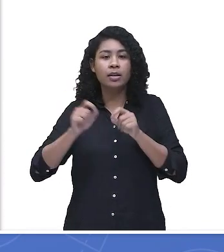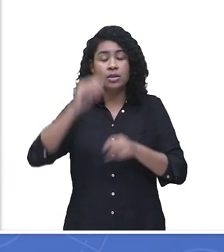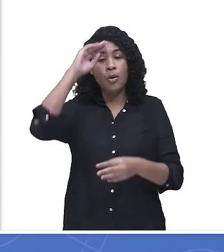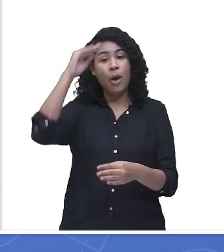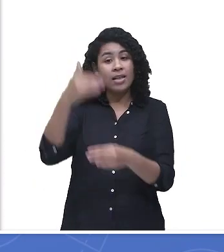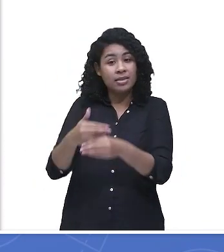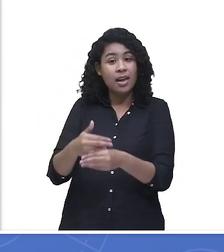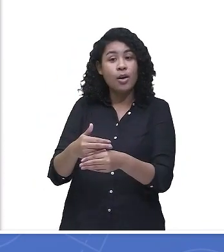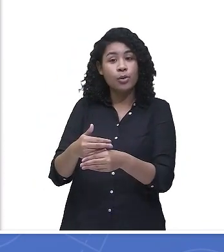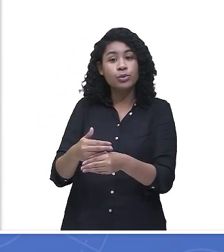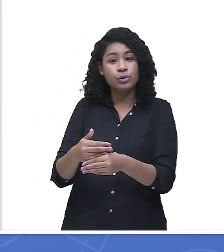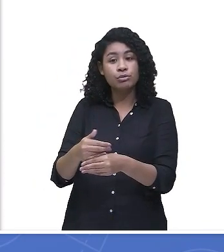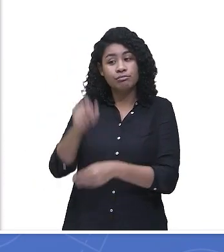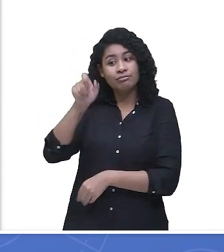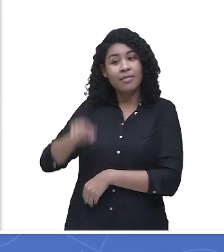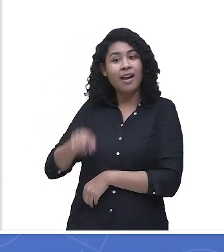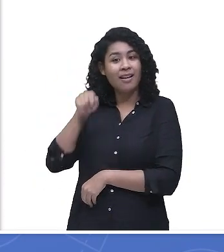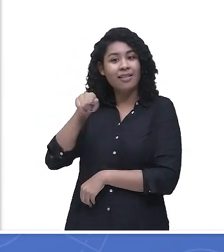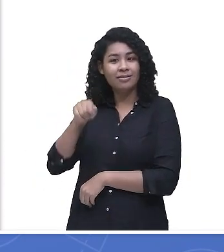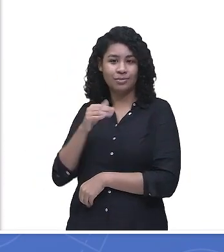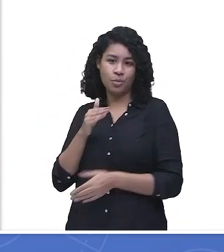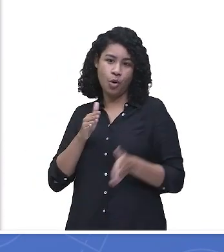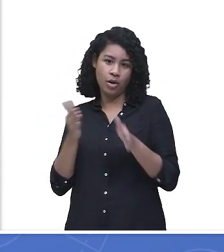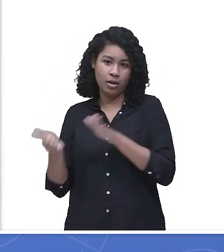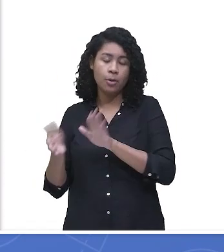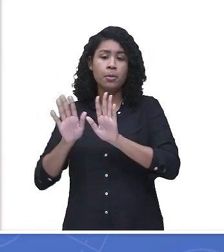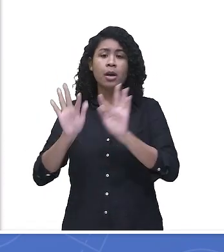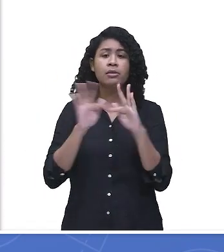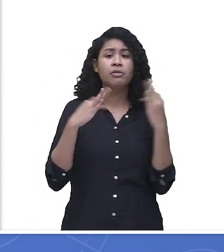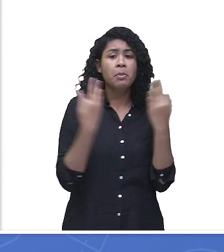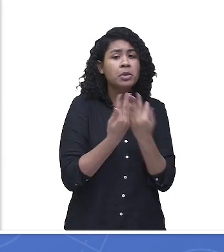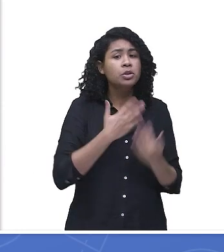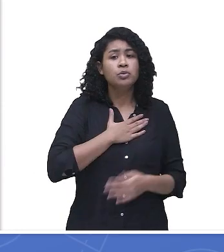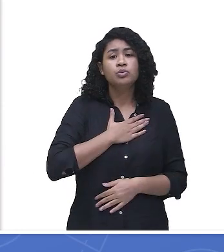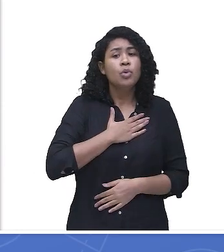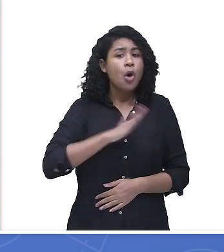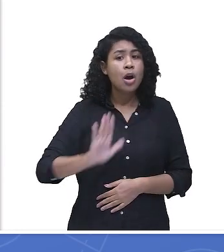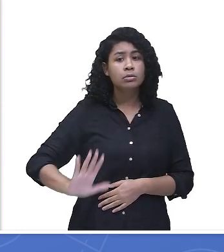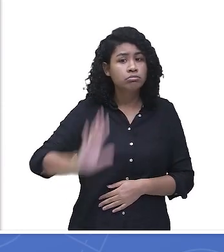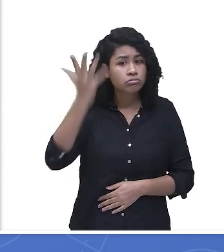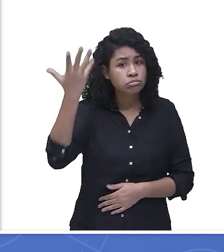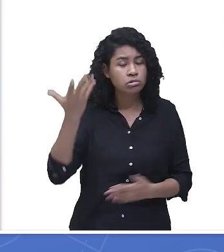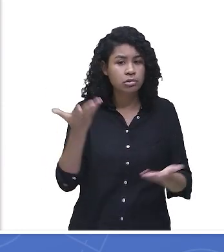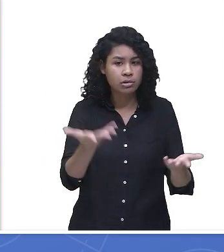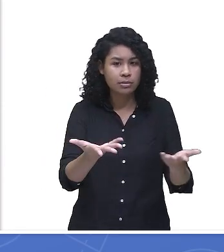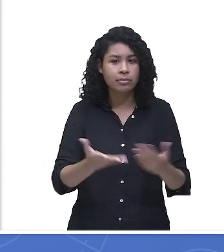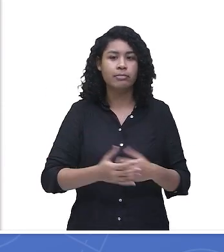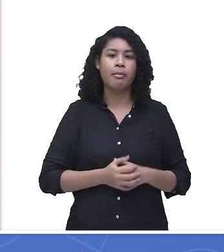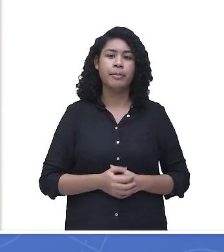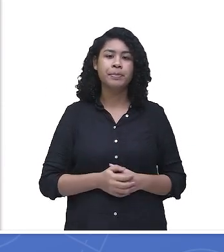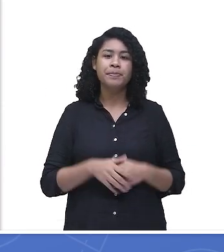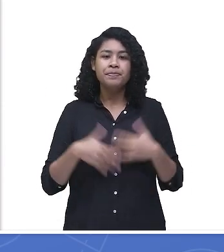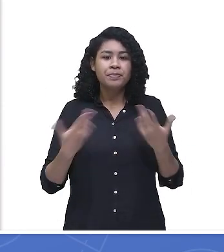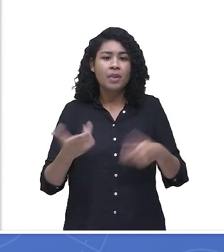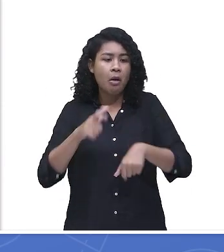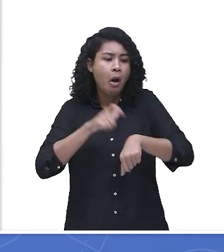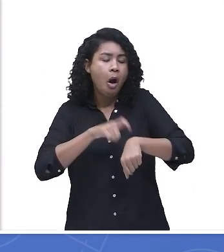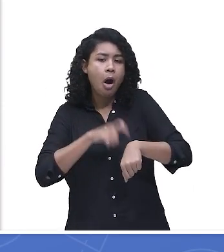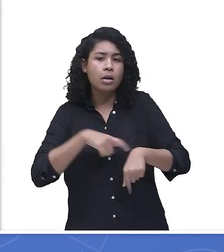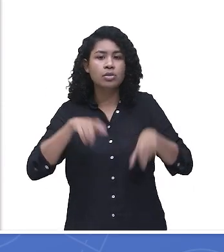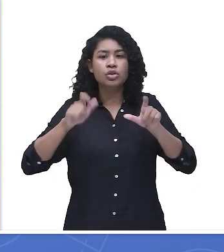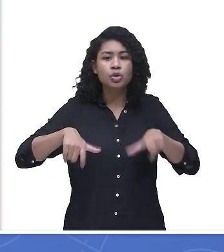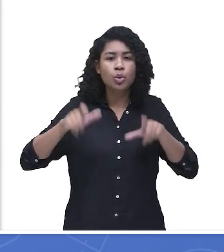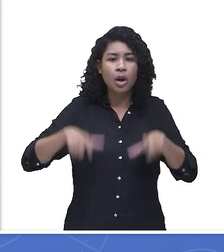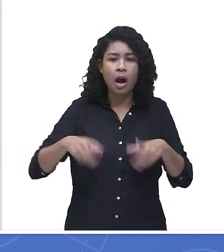desse amigo. Porém, a família não gosta muito disso, certo? Vamos voltar aqui? Olha só. Não há clareza sobre a hora, local e